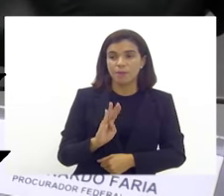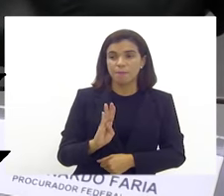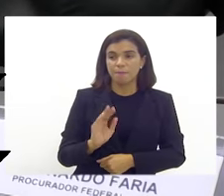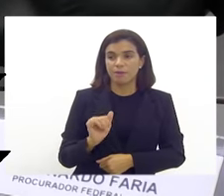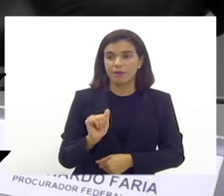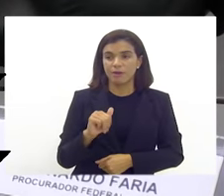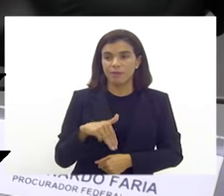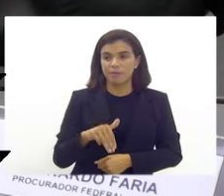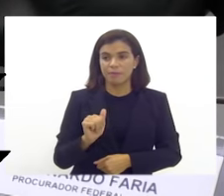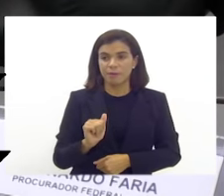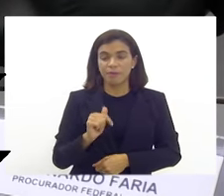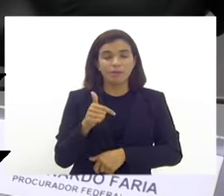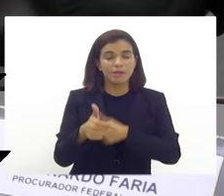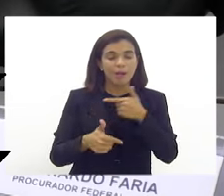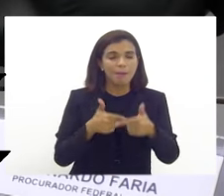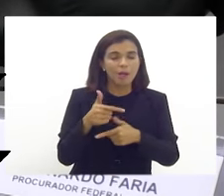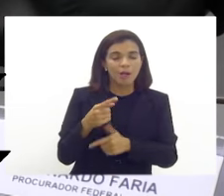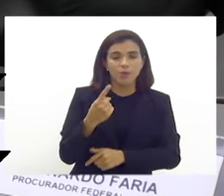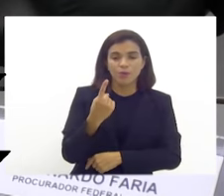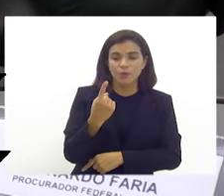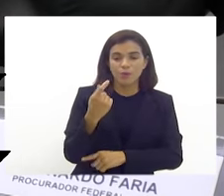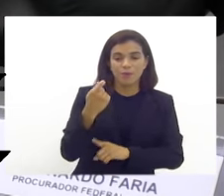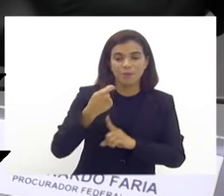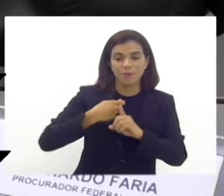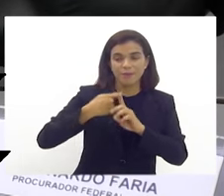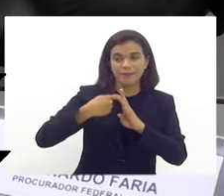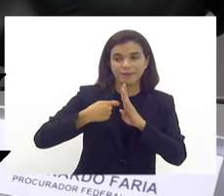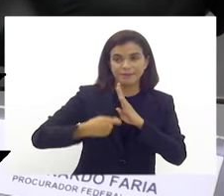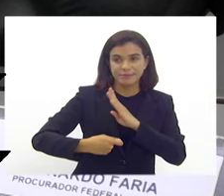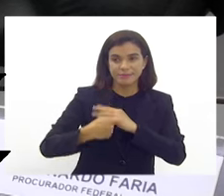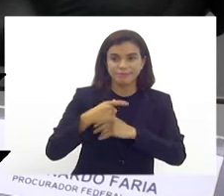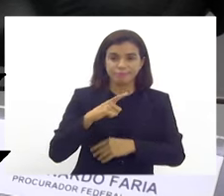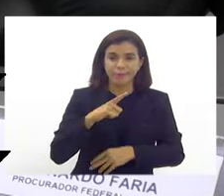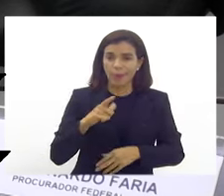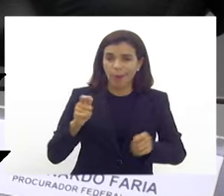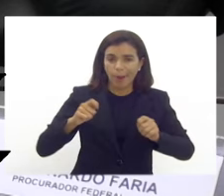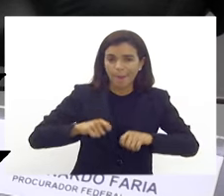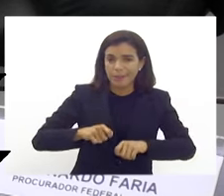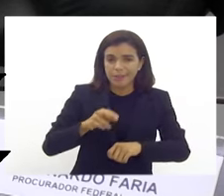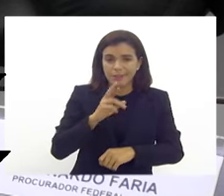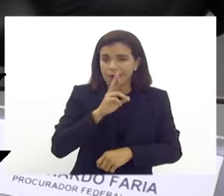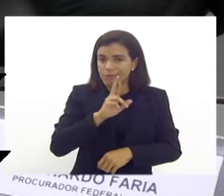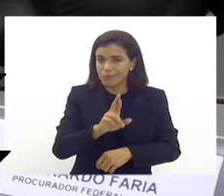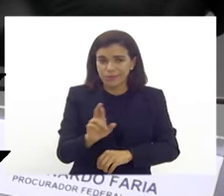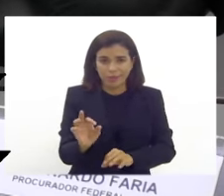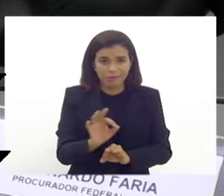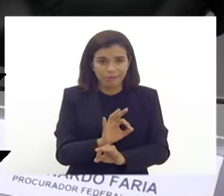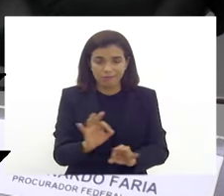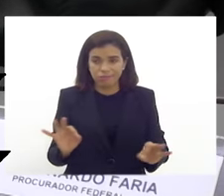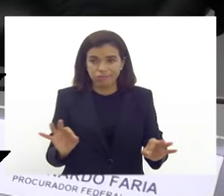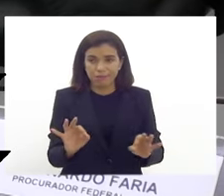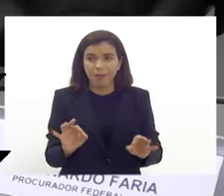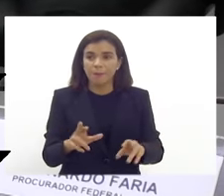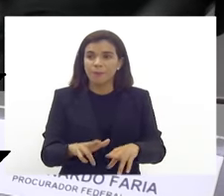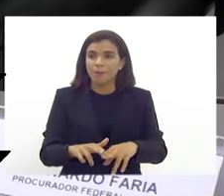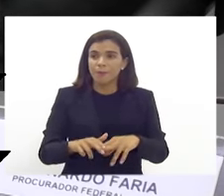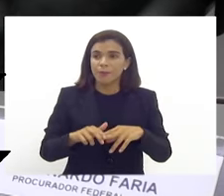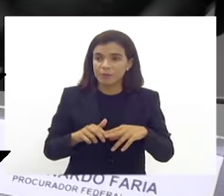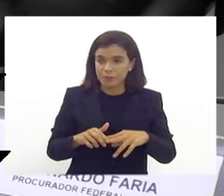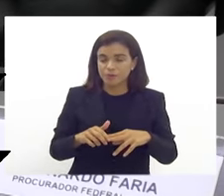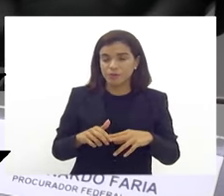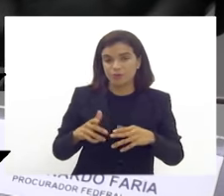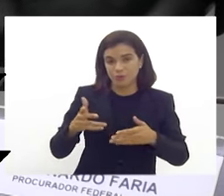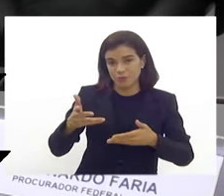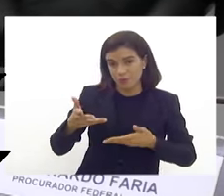portanto tenho e uma capacidade limitada de algumas respostas e até por esse motivo que no